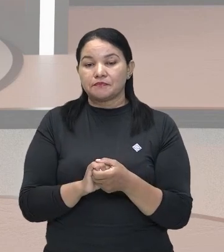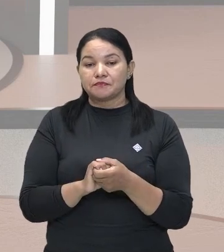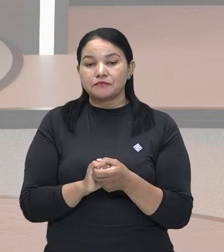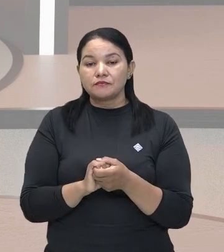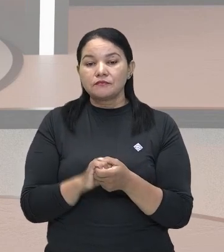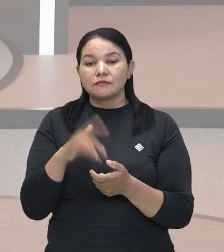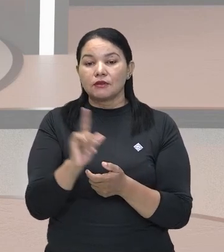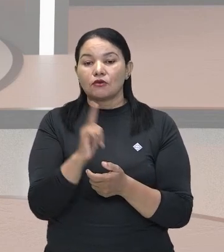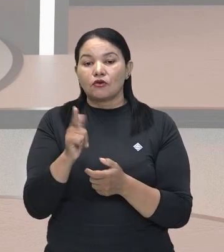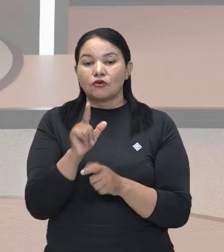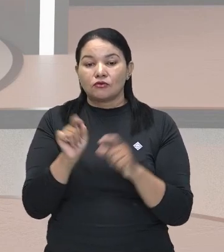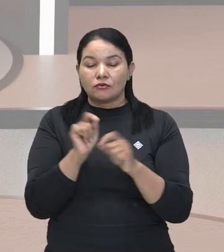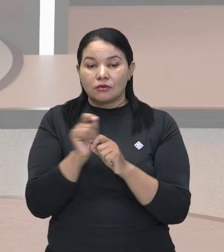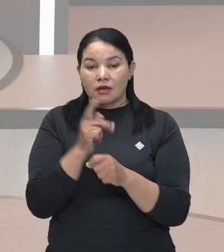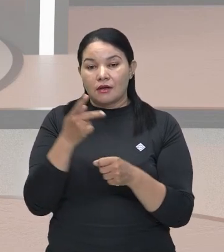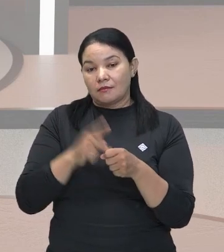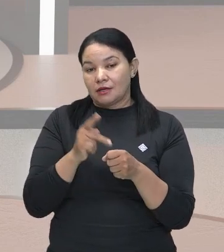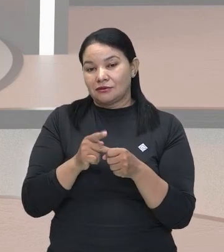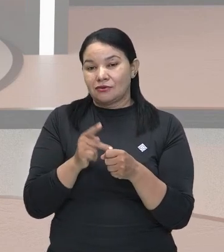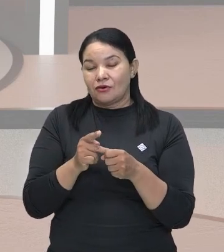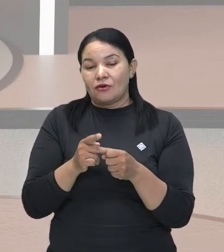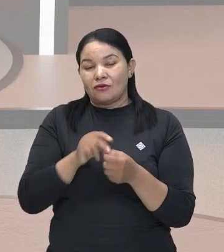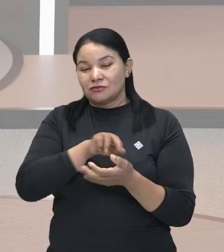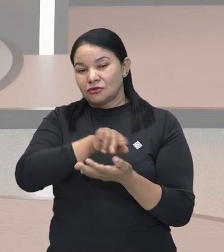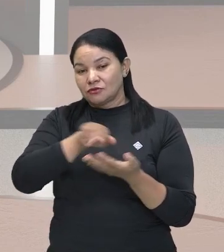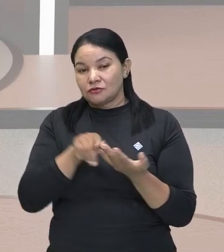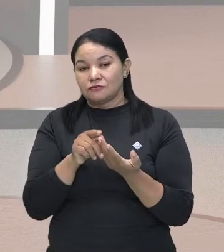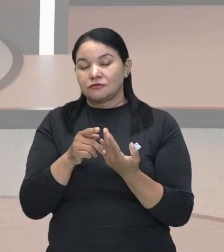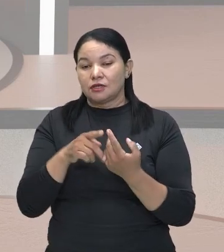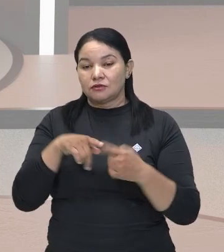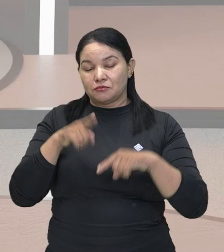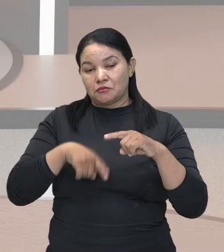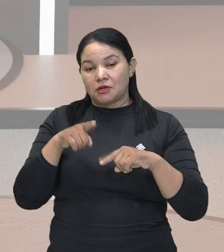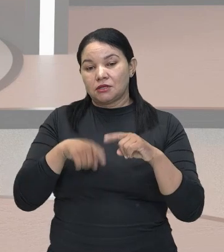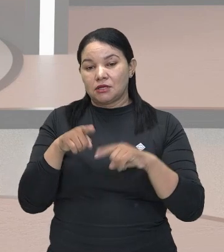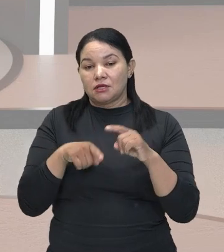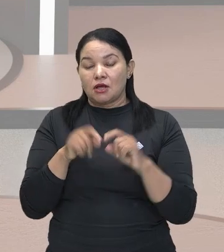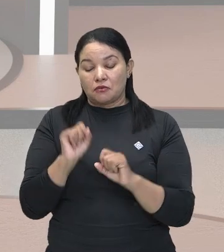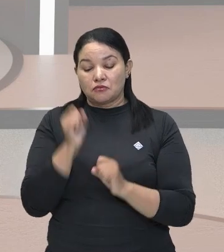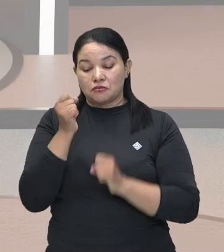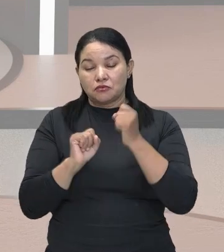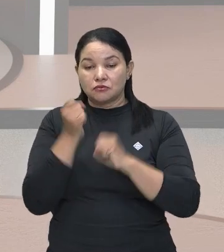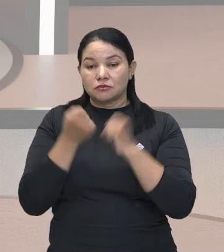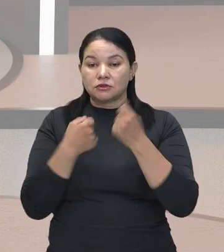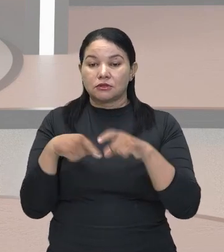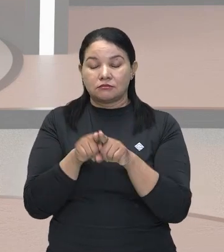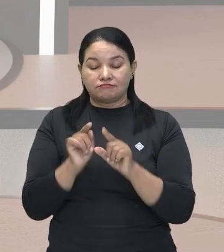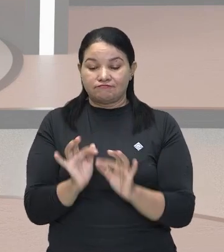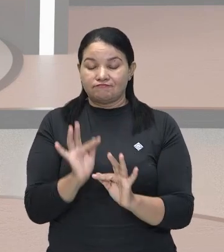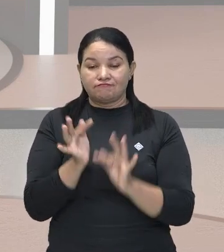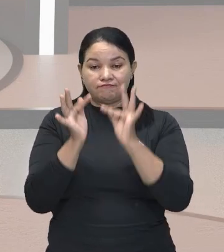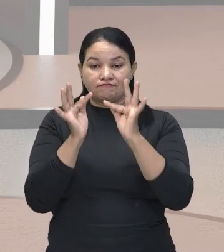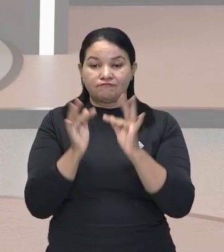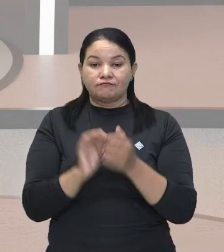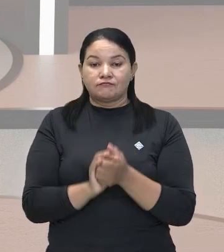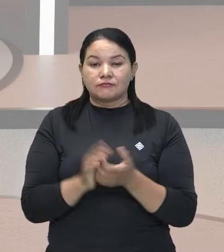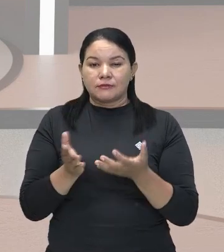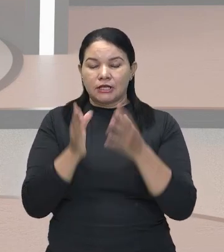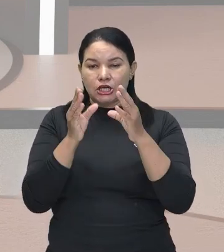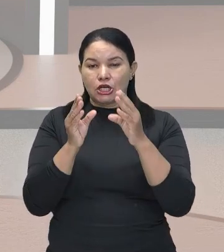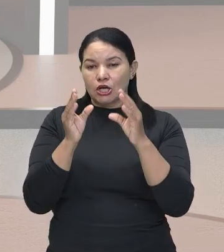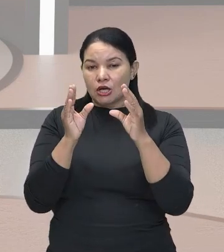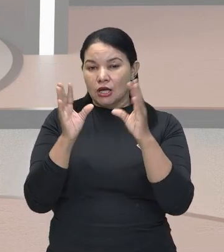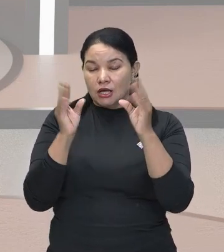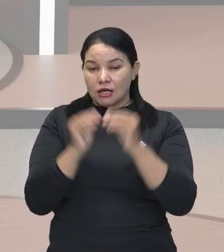a produção de petróleo e também a inovação das indústrias cada vez mais tecnológicas. Então, aqui para vocês um pequeno resumo quanto